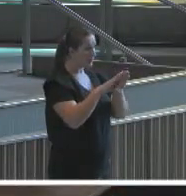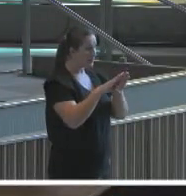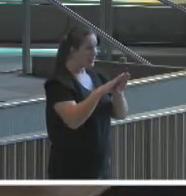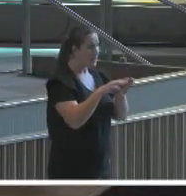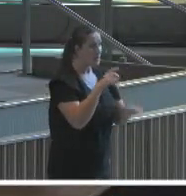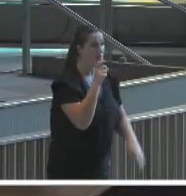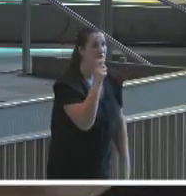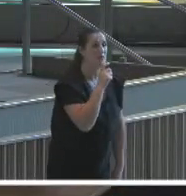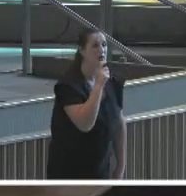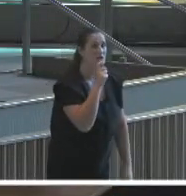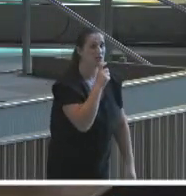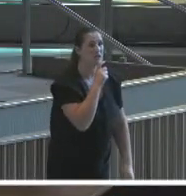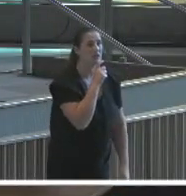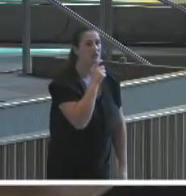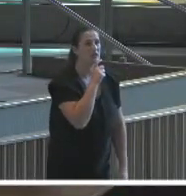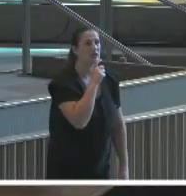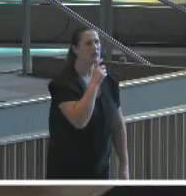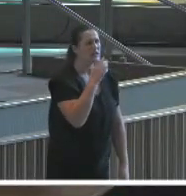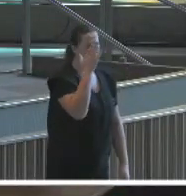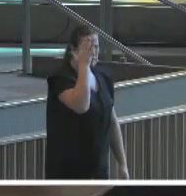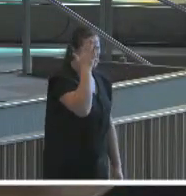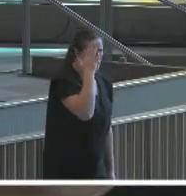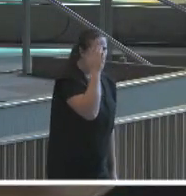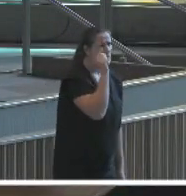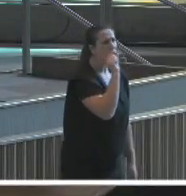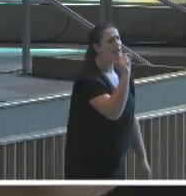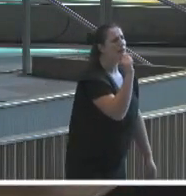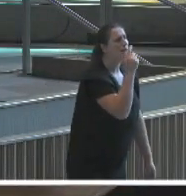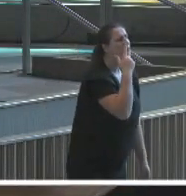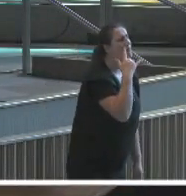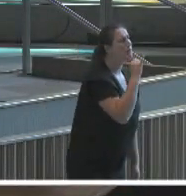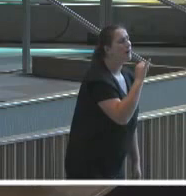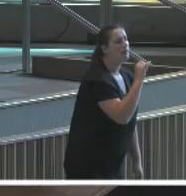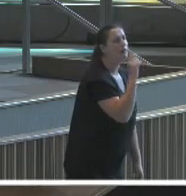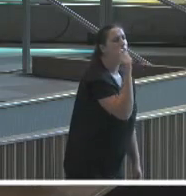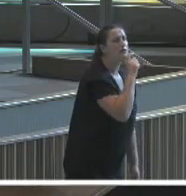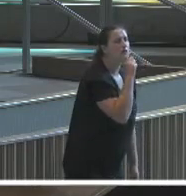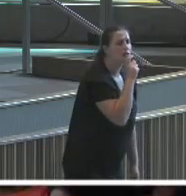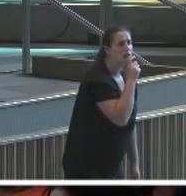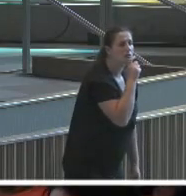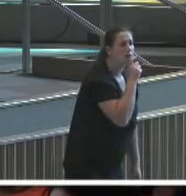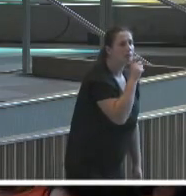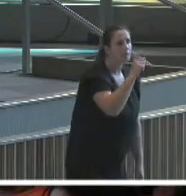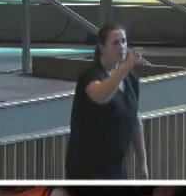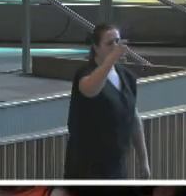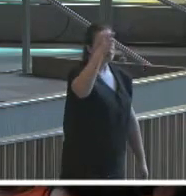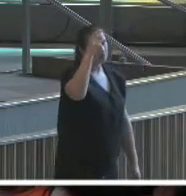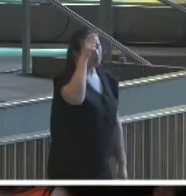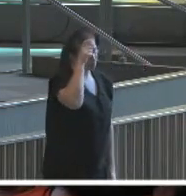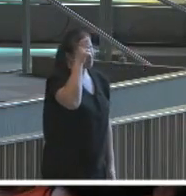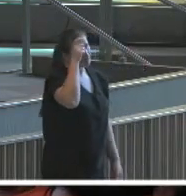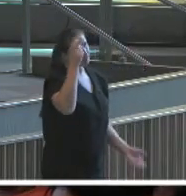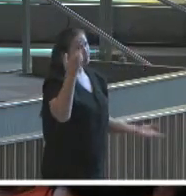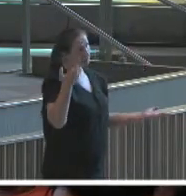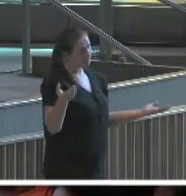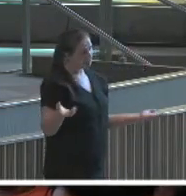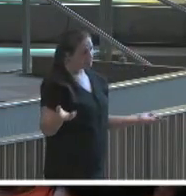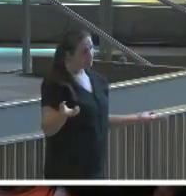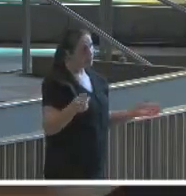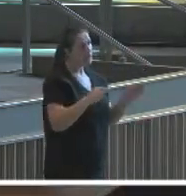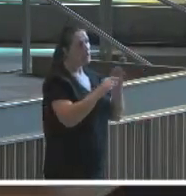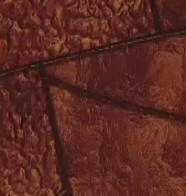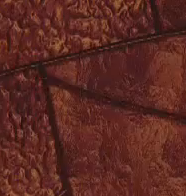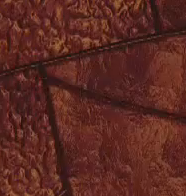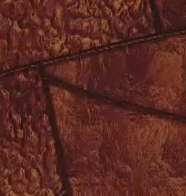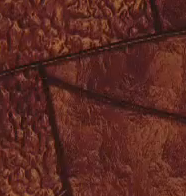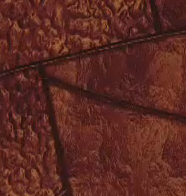E você sabe quem é o pai da mentira, né? Quem é o pai da mentira? É o diabo. Olha só o versículo 11, diz